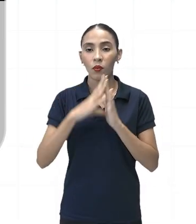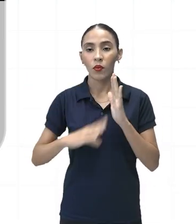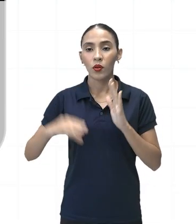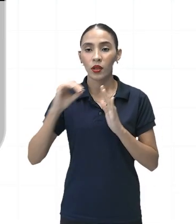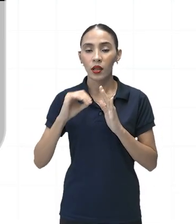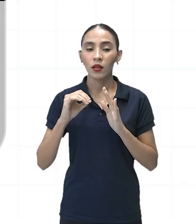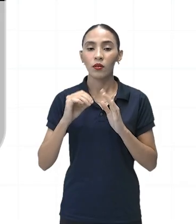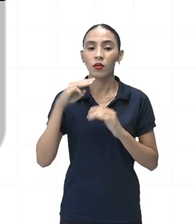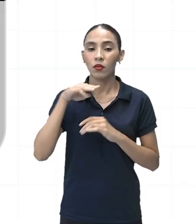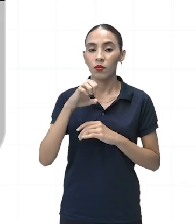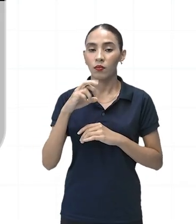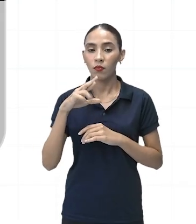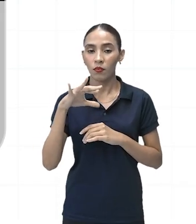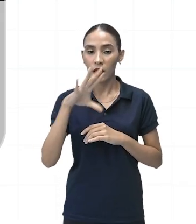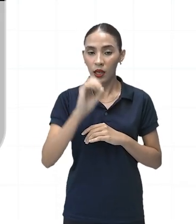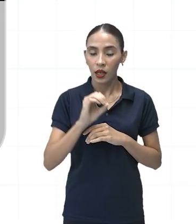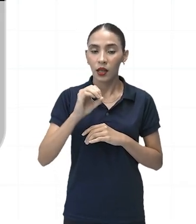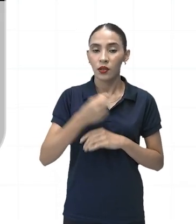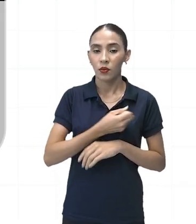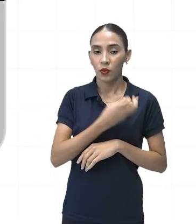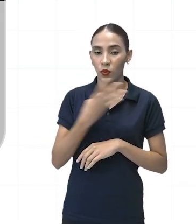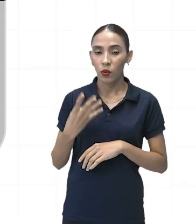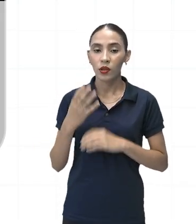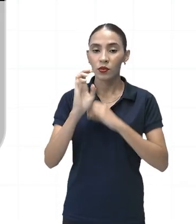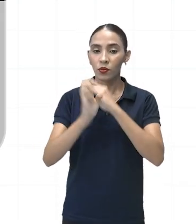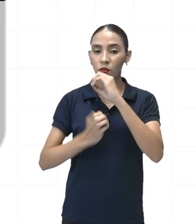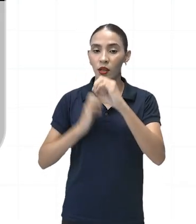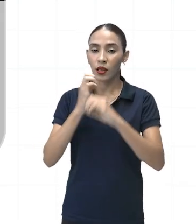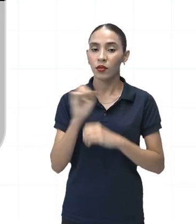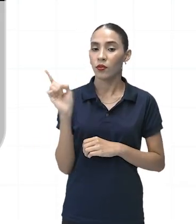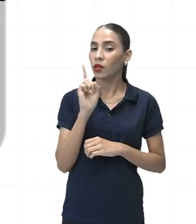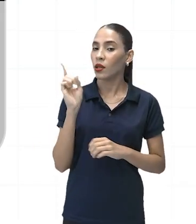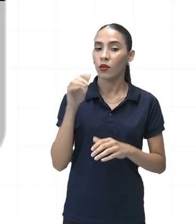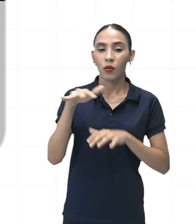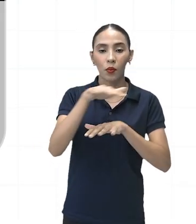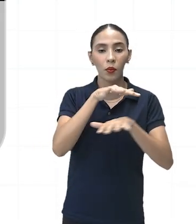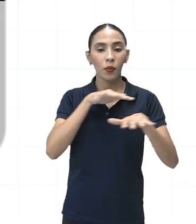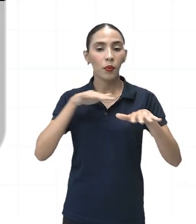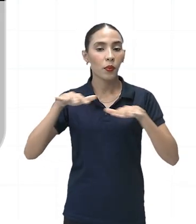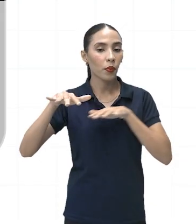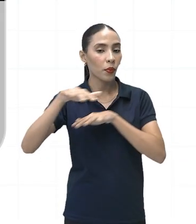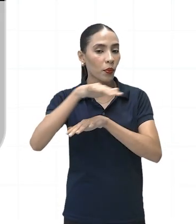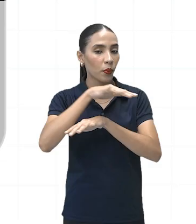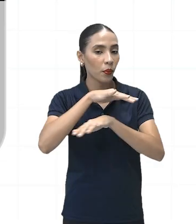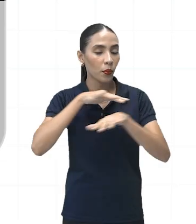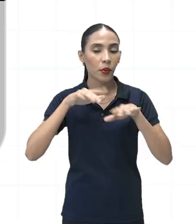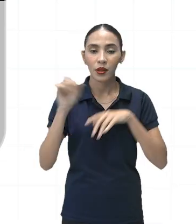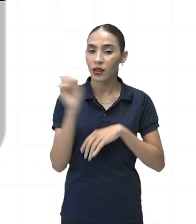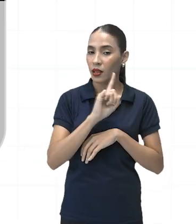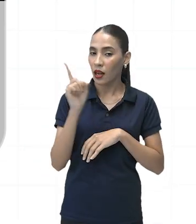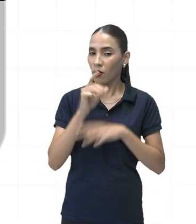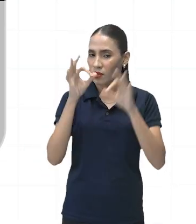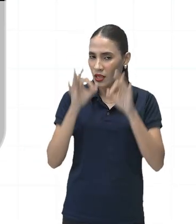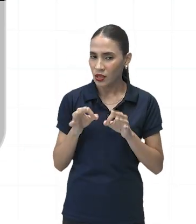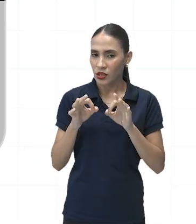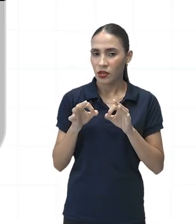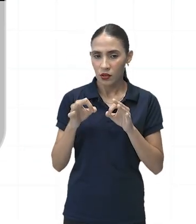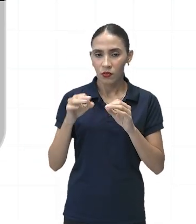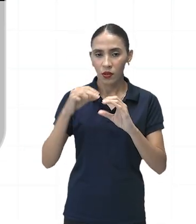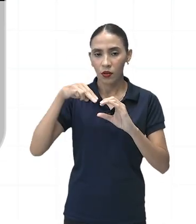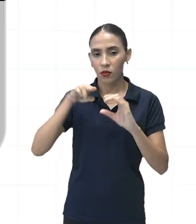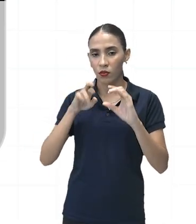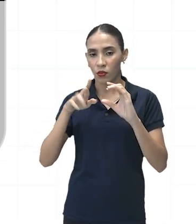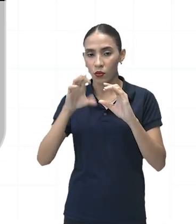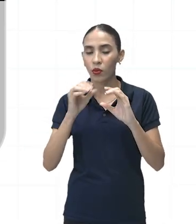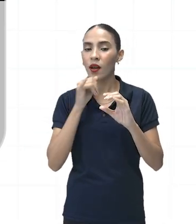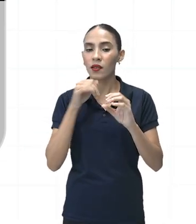modelo mecânico quântico e que sugere que os elétrons não giram em órbitas certinhas ao redor do núcleo,